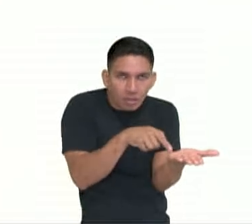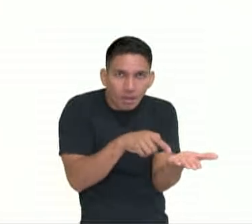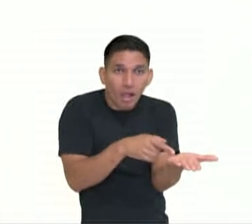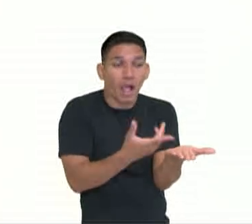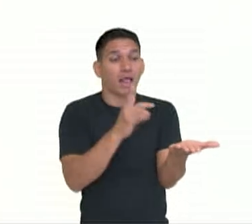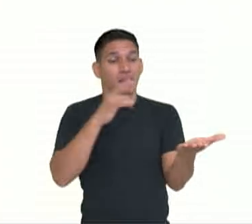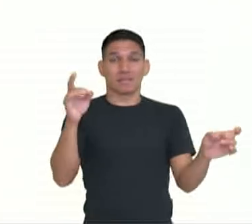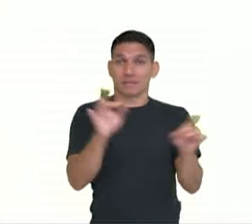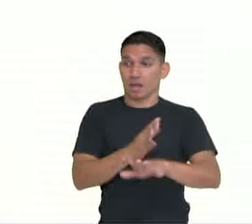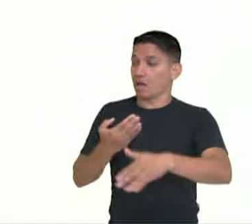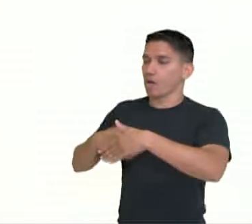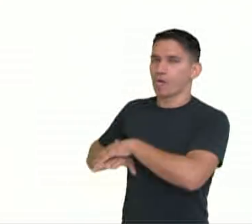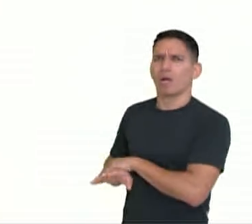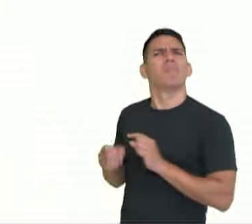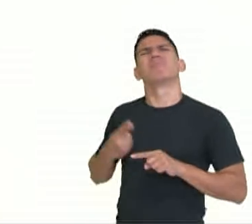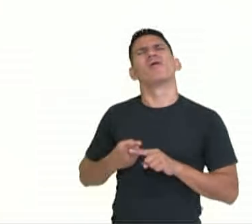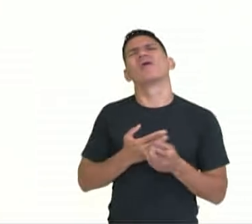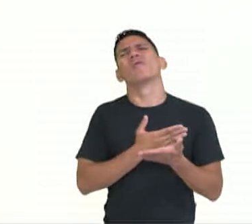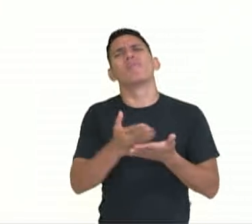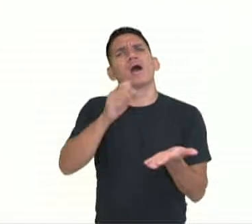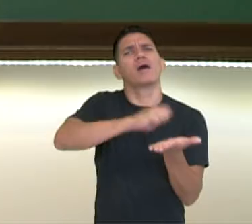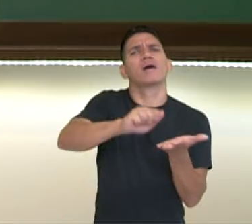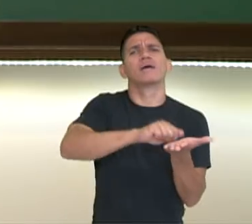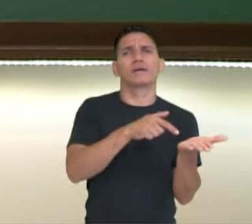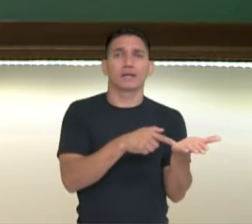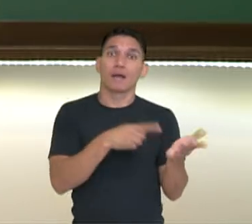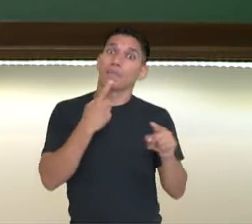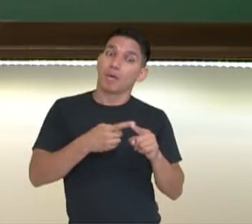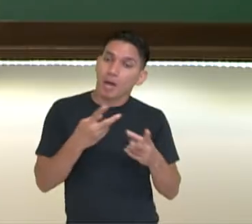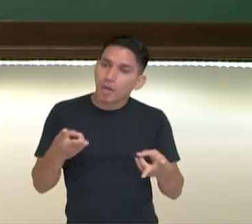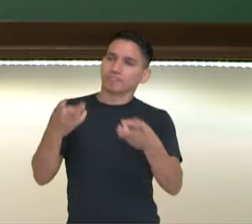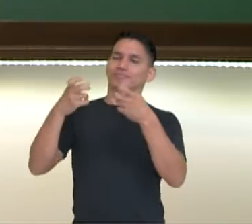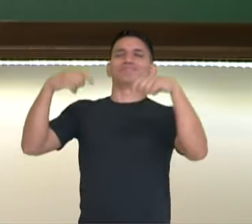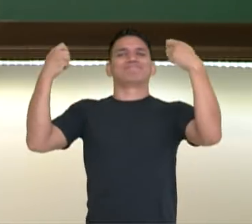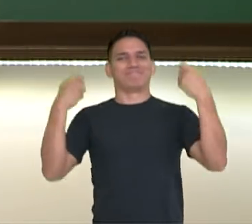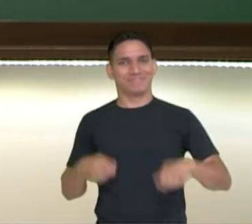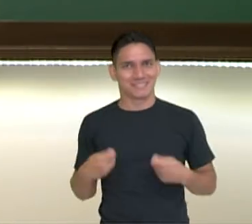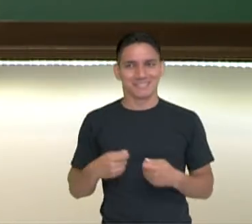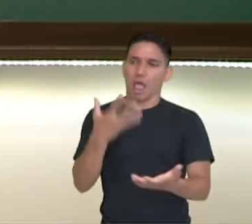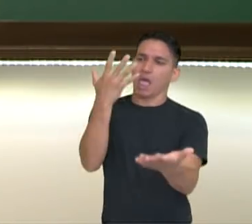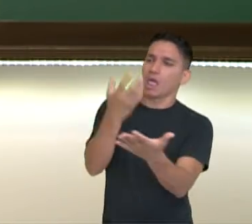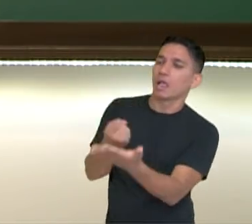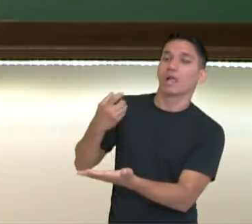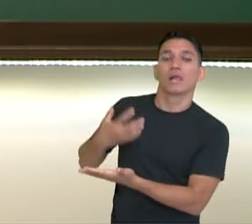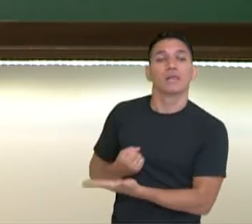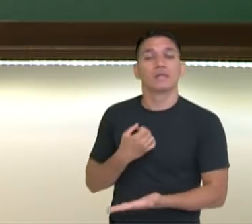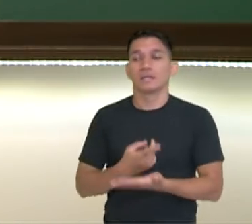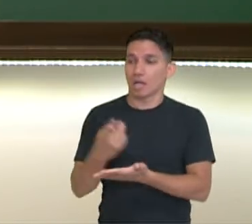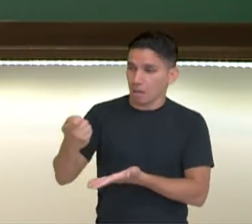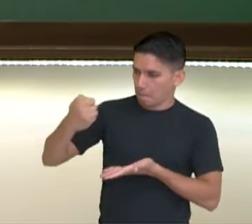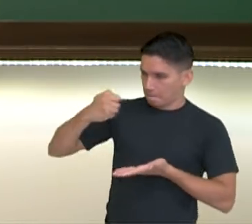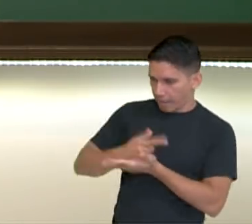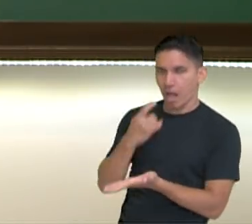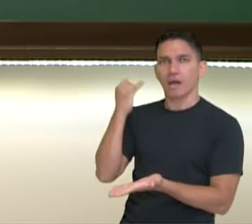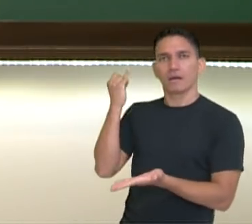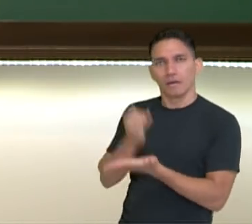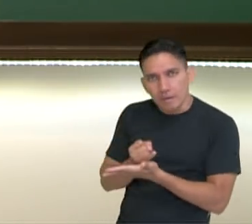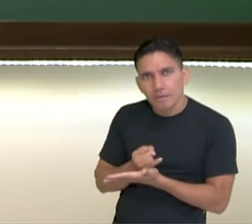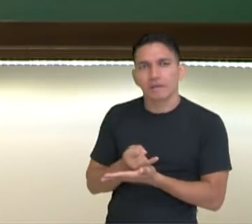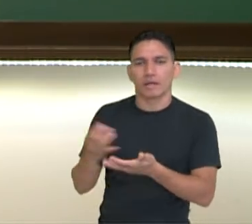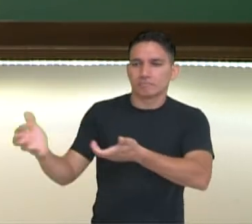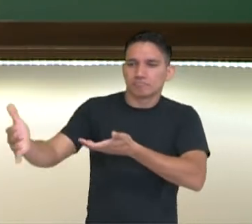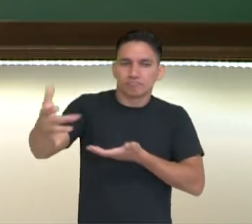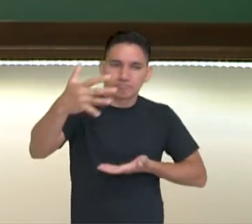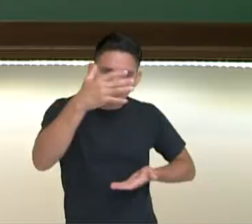a escrever? Eles começaram a escrever porque eles viram que era necessário você registrar o pagamento de tributos,